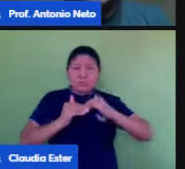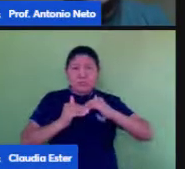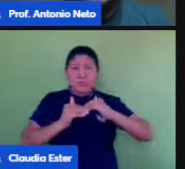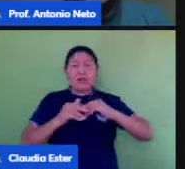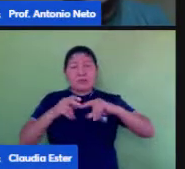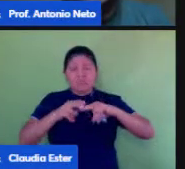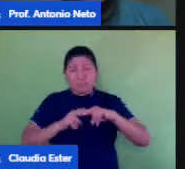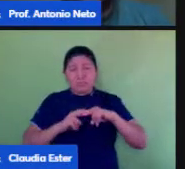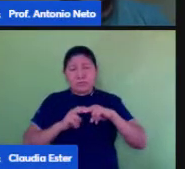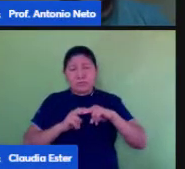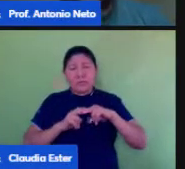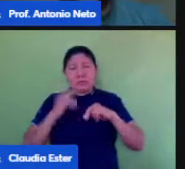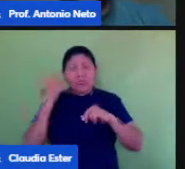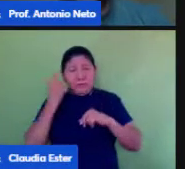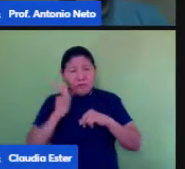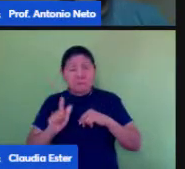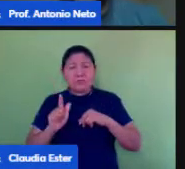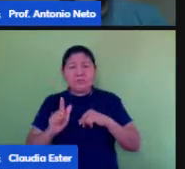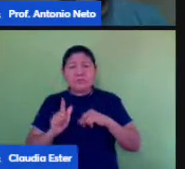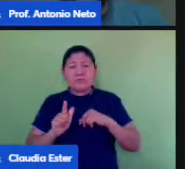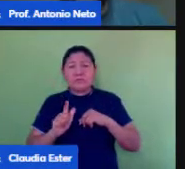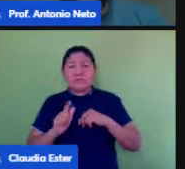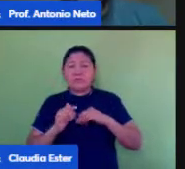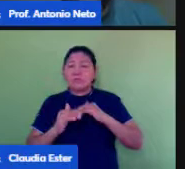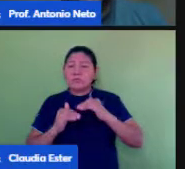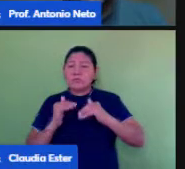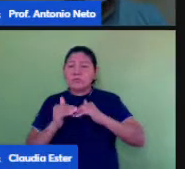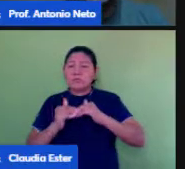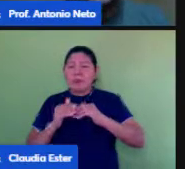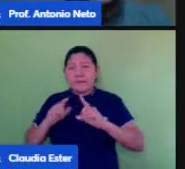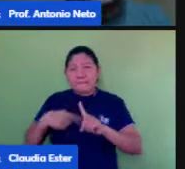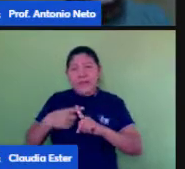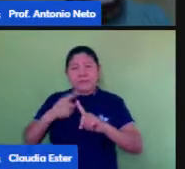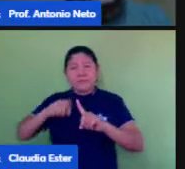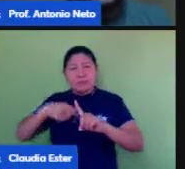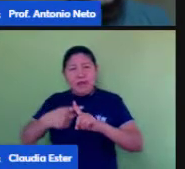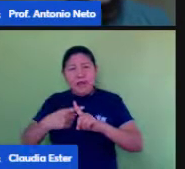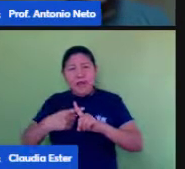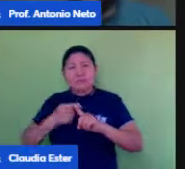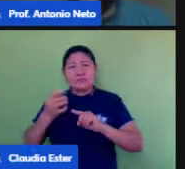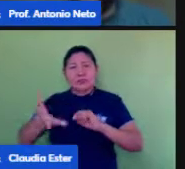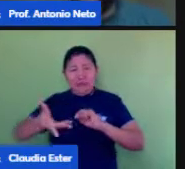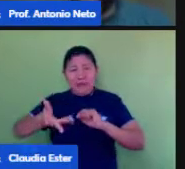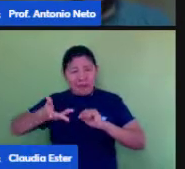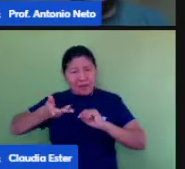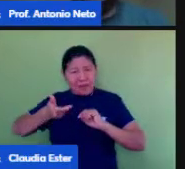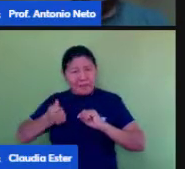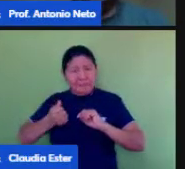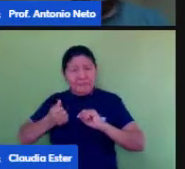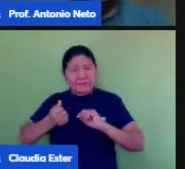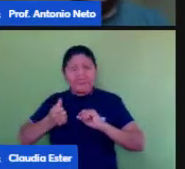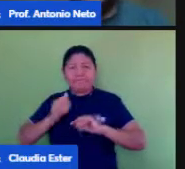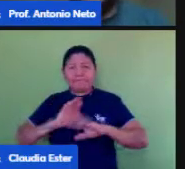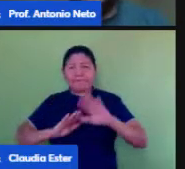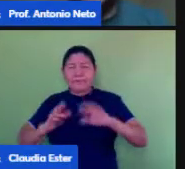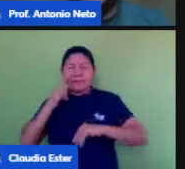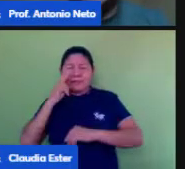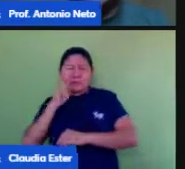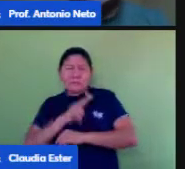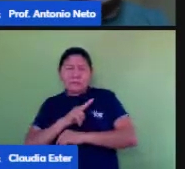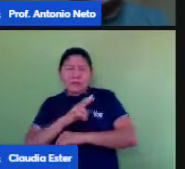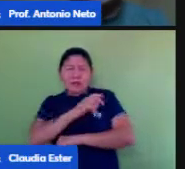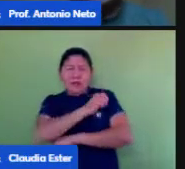forma gradativa, você vai desenvolvendo os próximos níveis. Ou não. Eu tenho uma turma meio que homogênea. Eu